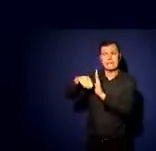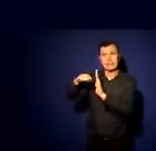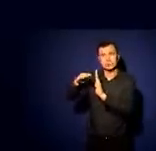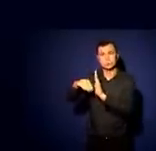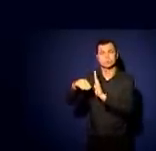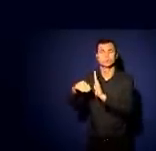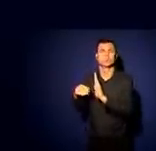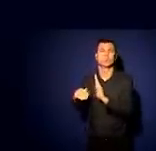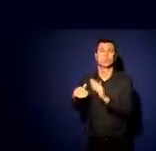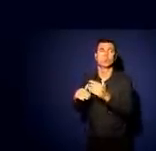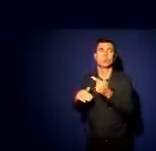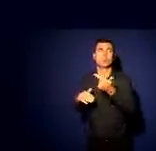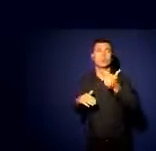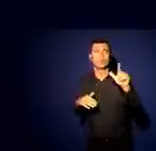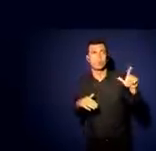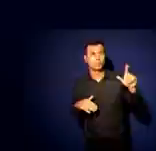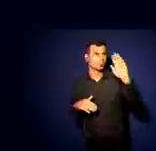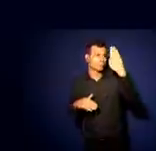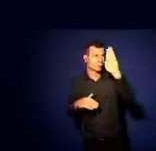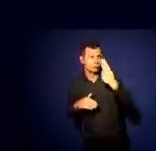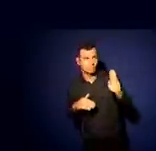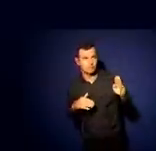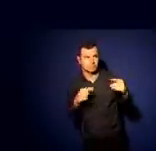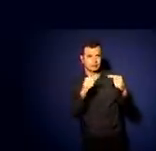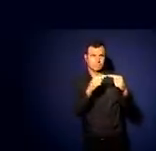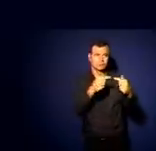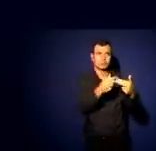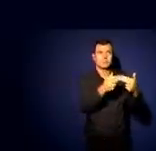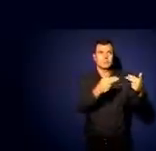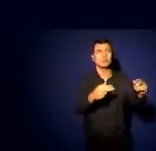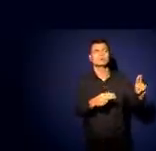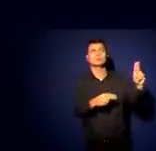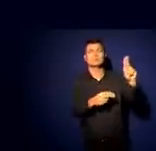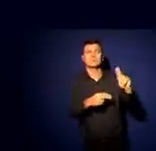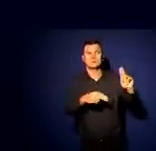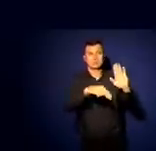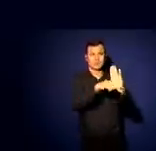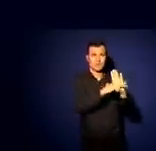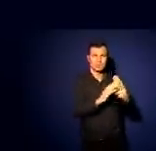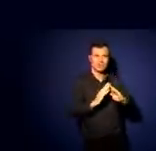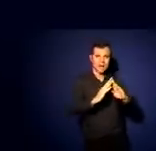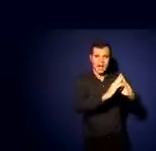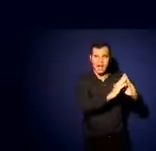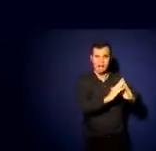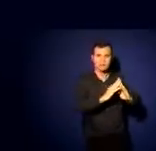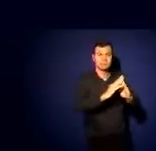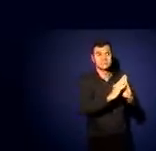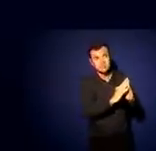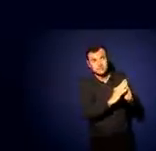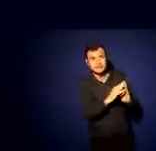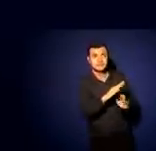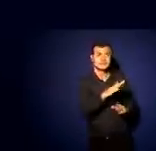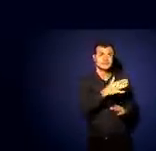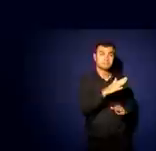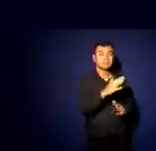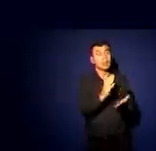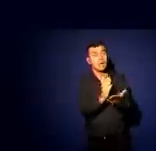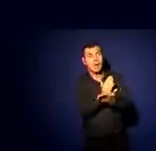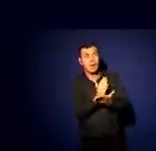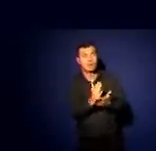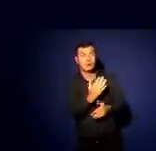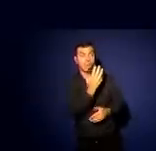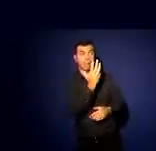do de Brasil mais relacionada ao consumo doméstico por outro lado o cenário tá muito ruim e os valores começam a ficar atrativos agora